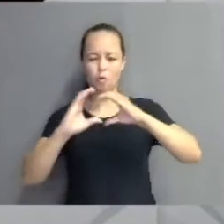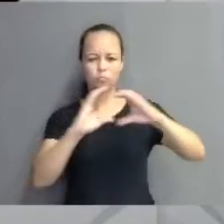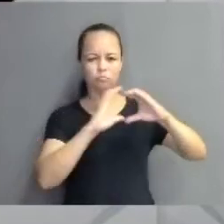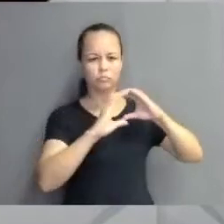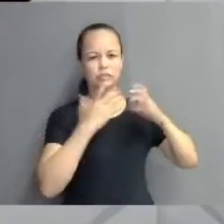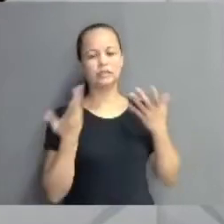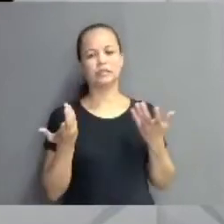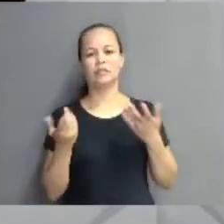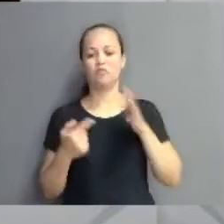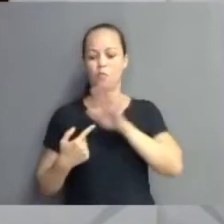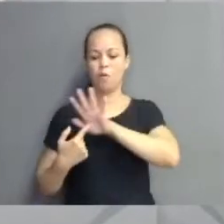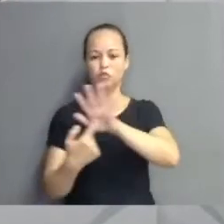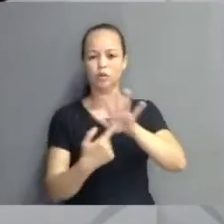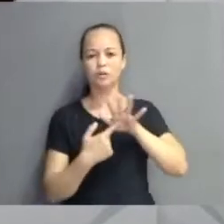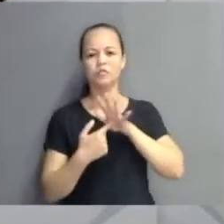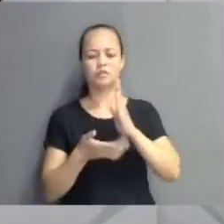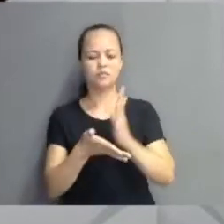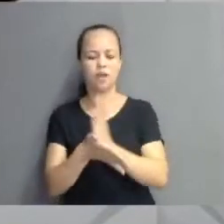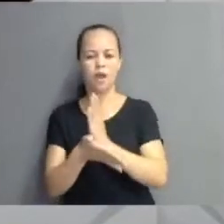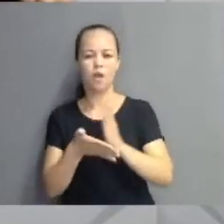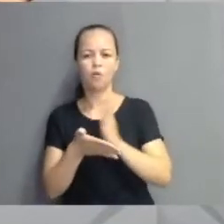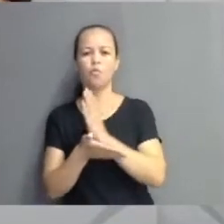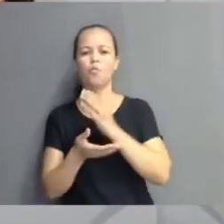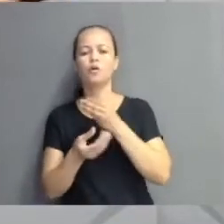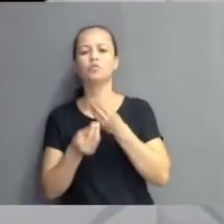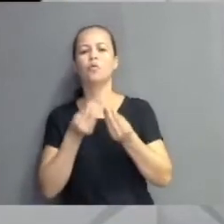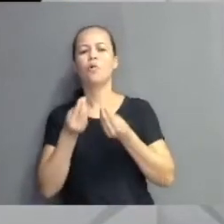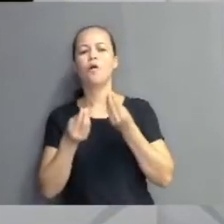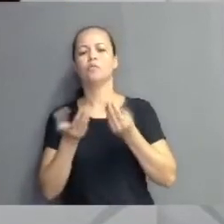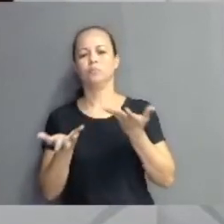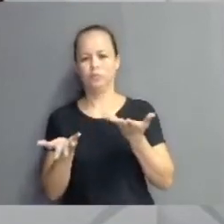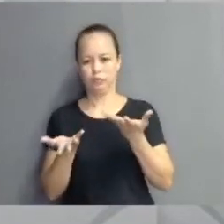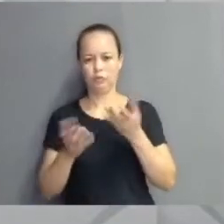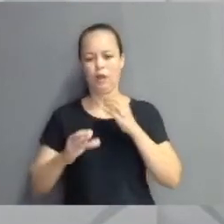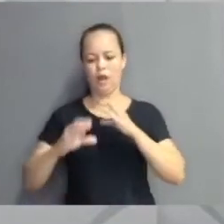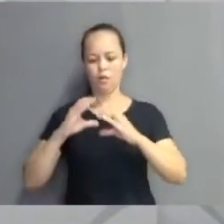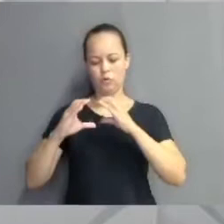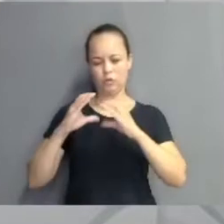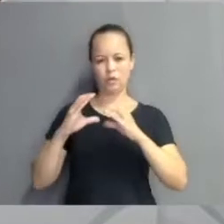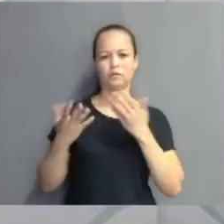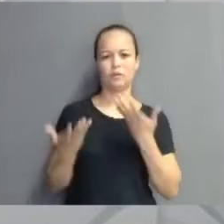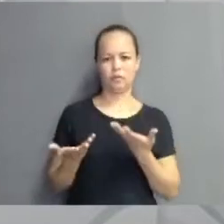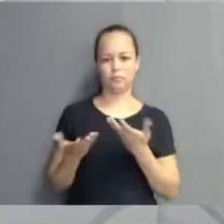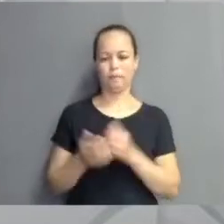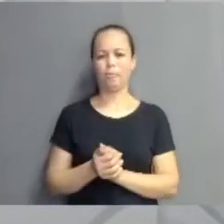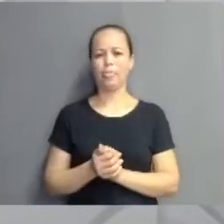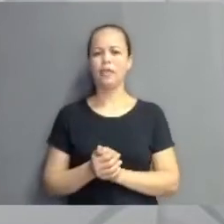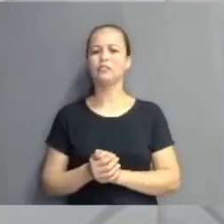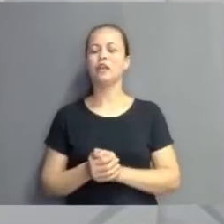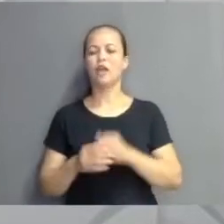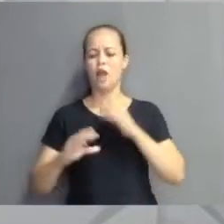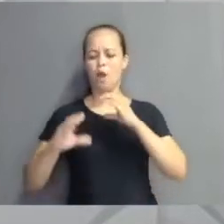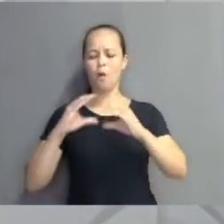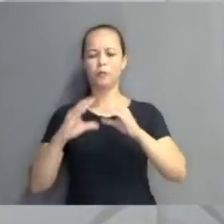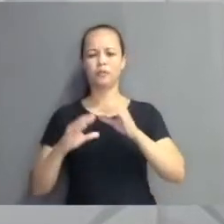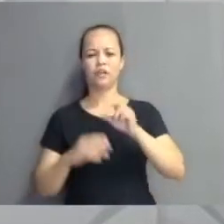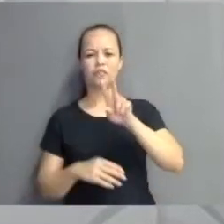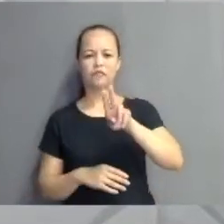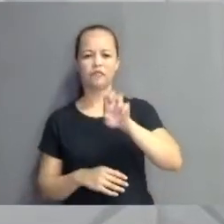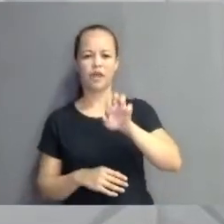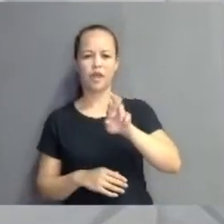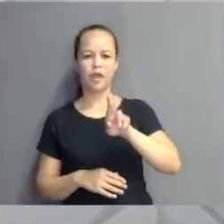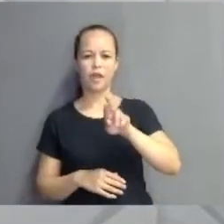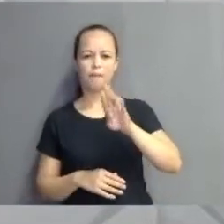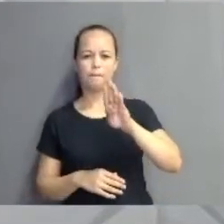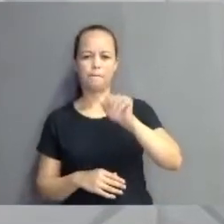eu vou trazer aqui para vocês algumas maneiras algumas fotos mas é isso é comunicação verbal isso mesmo a